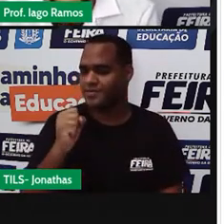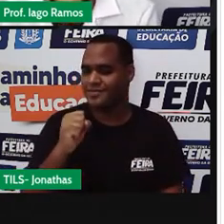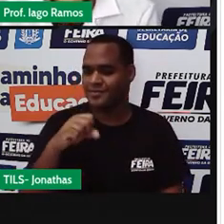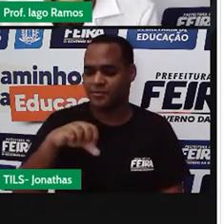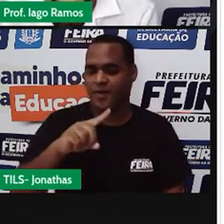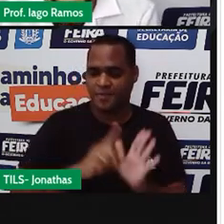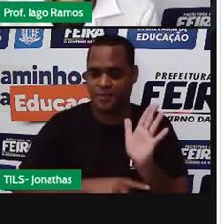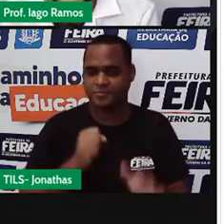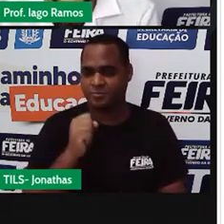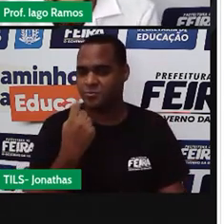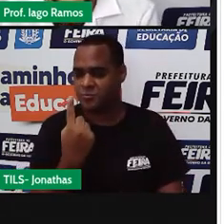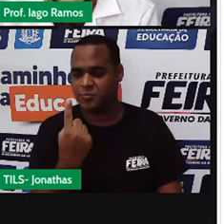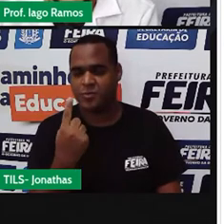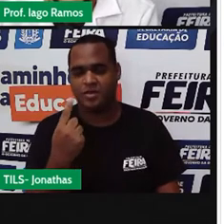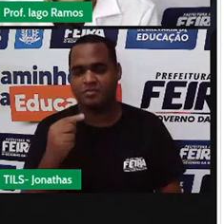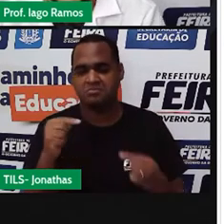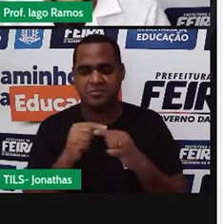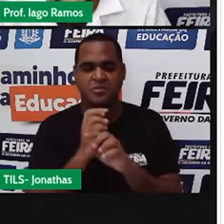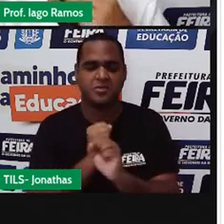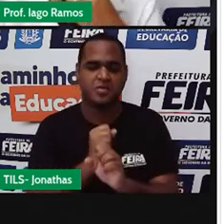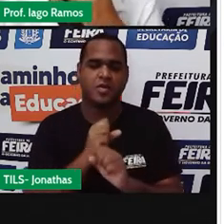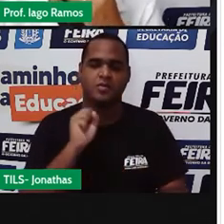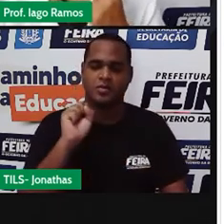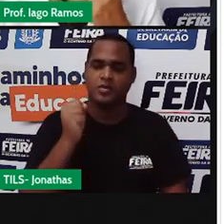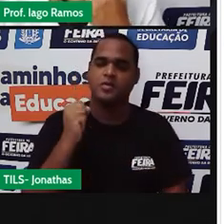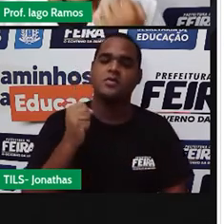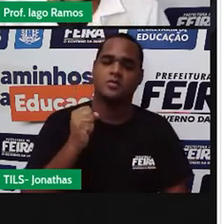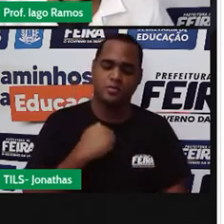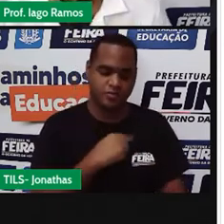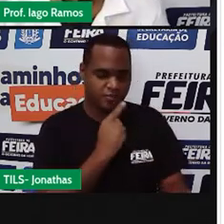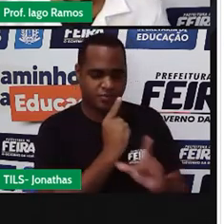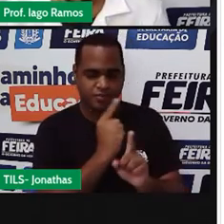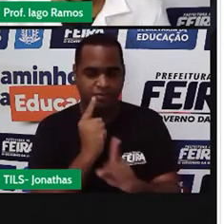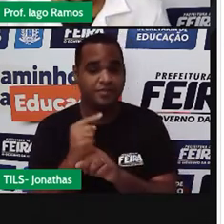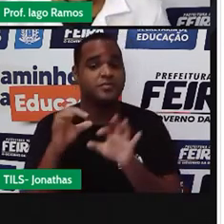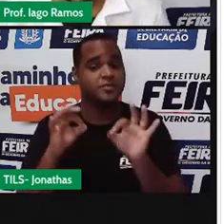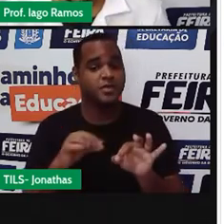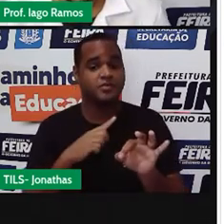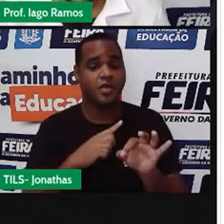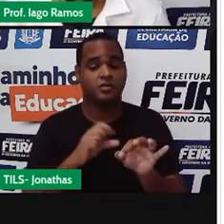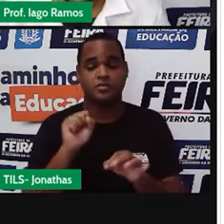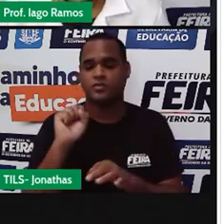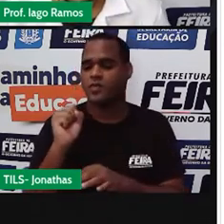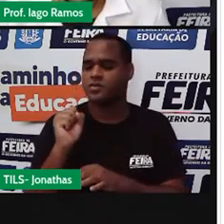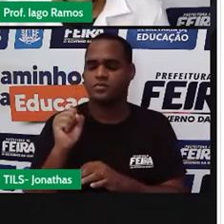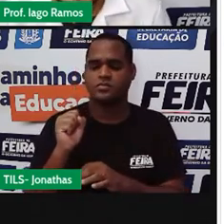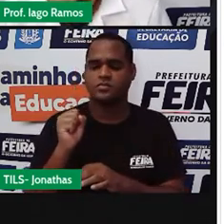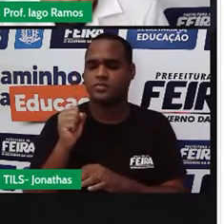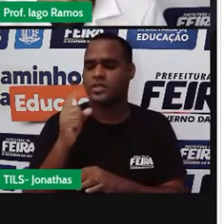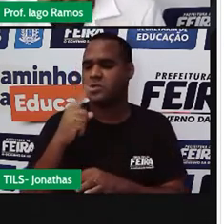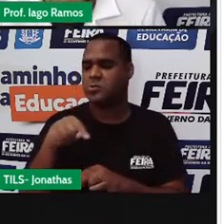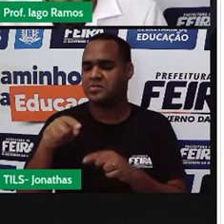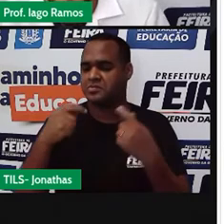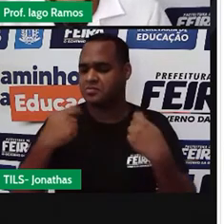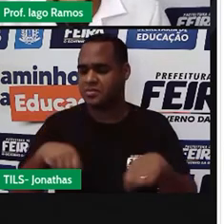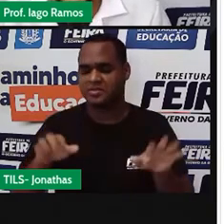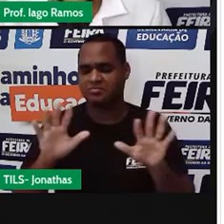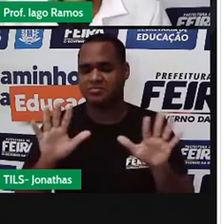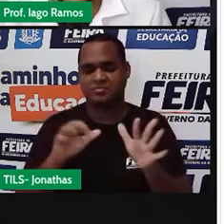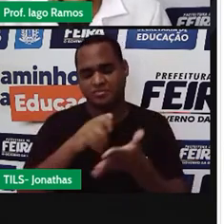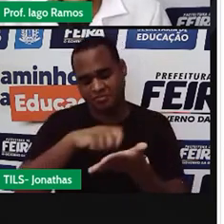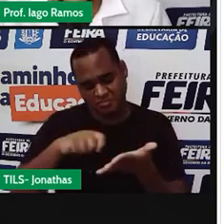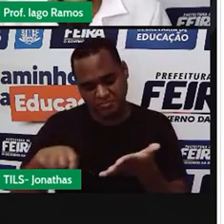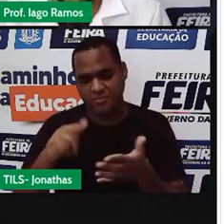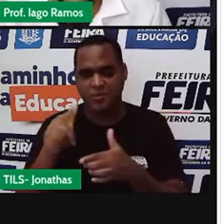e quando a gente acha esse resultado de 8 horas a gente nem precisa mais escrever